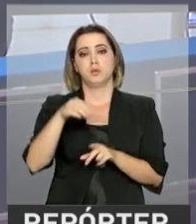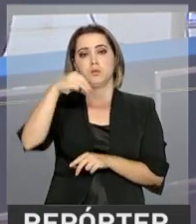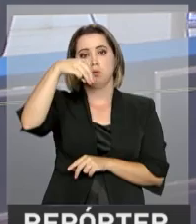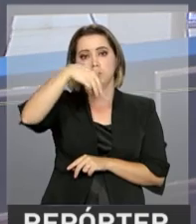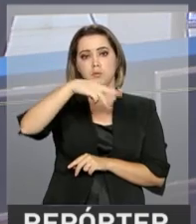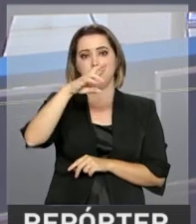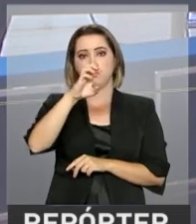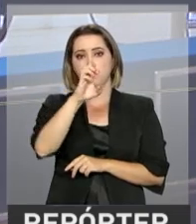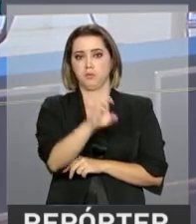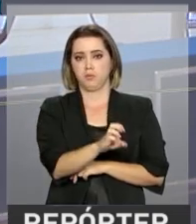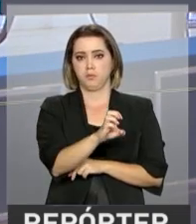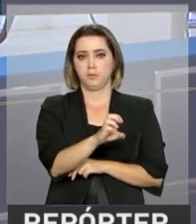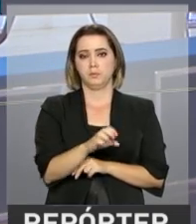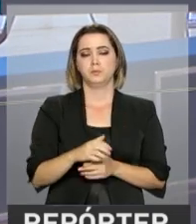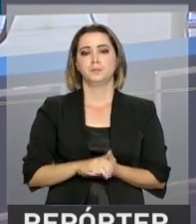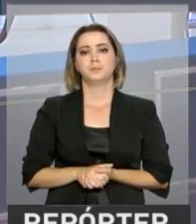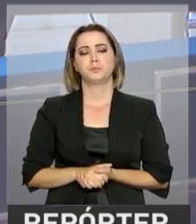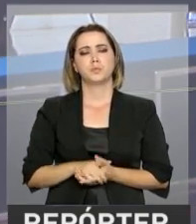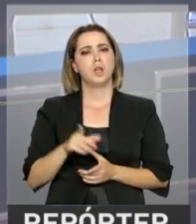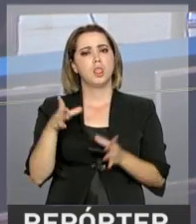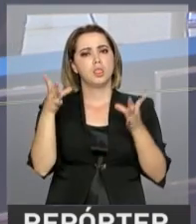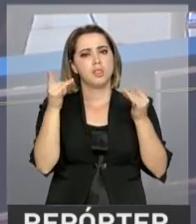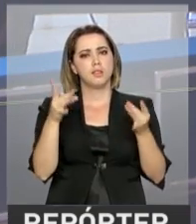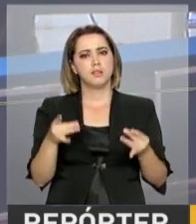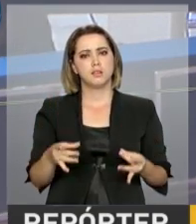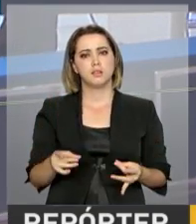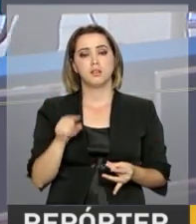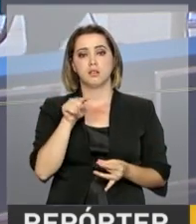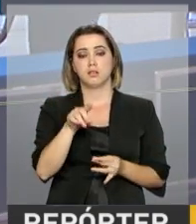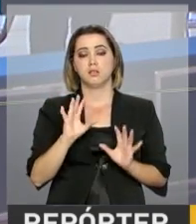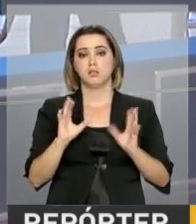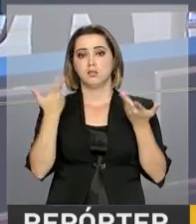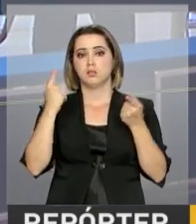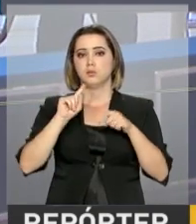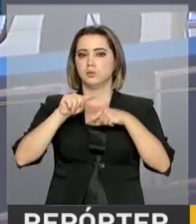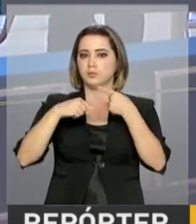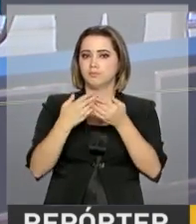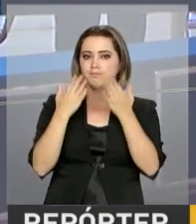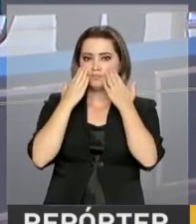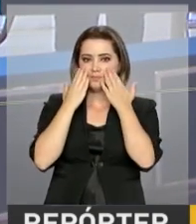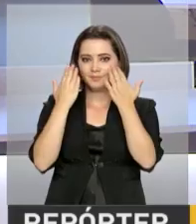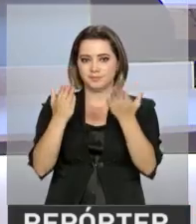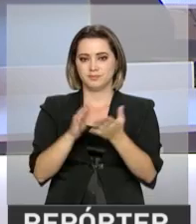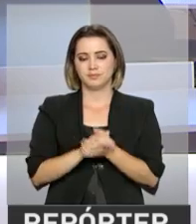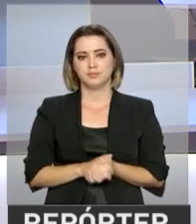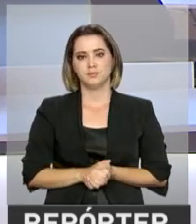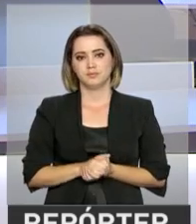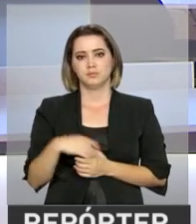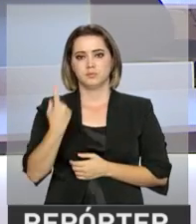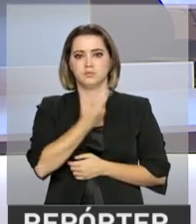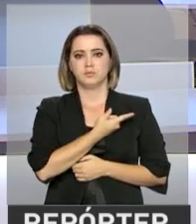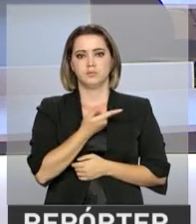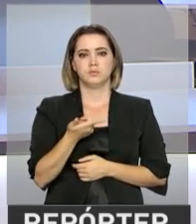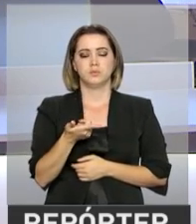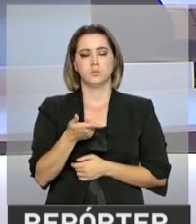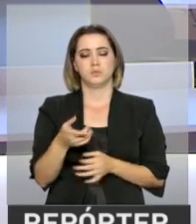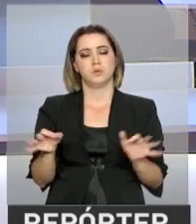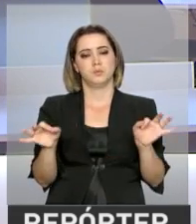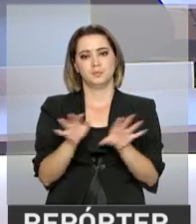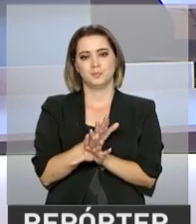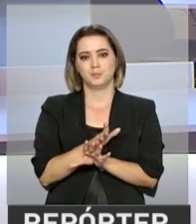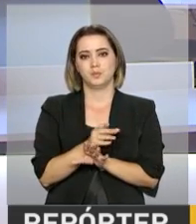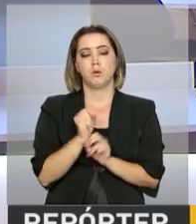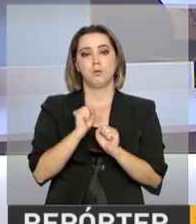Aloísio Nunes Ferreira mais detalhes sobre esse evento na nossa próxima edição nós ficamos por aqui podemos